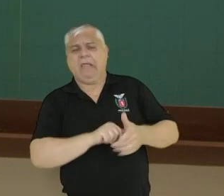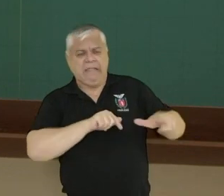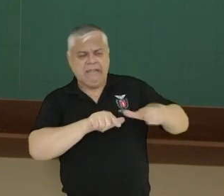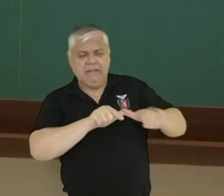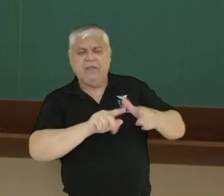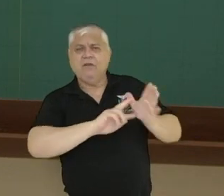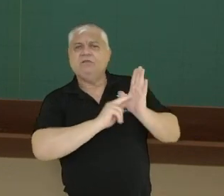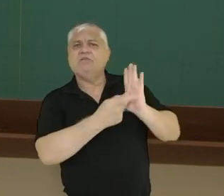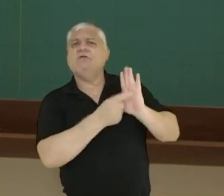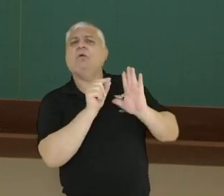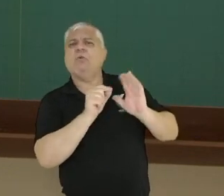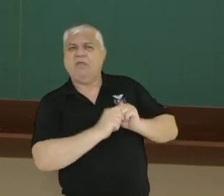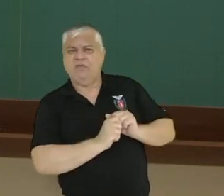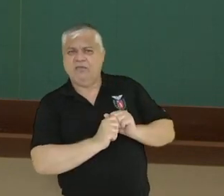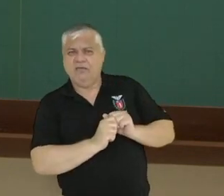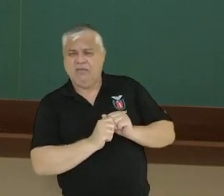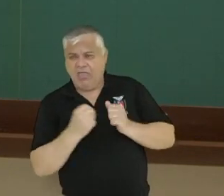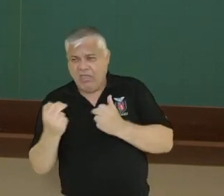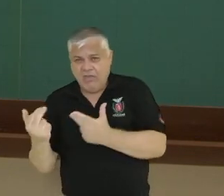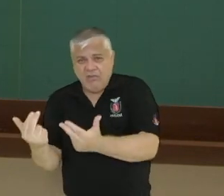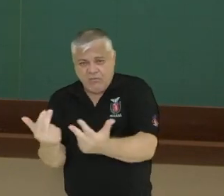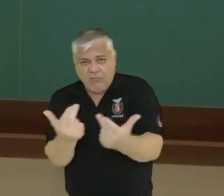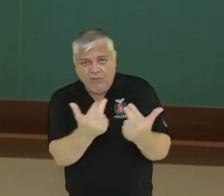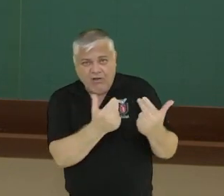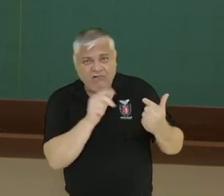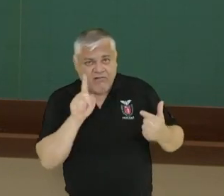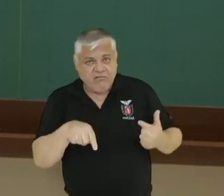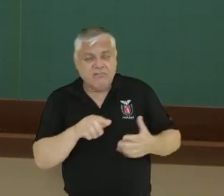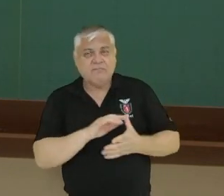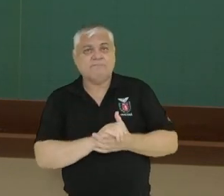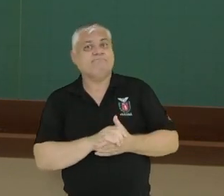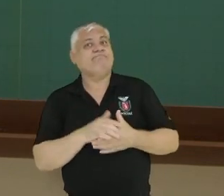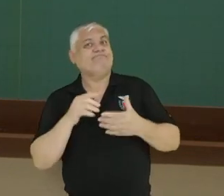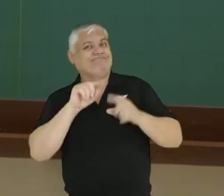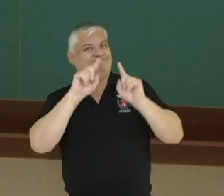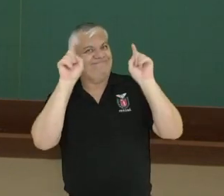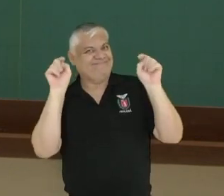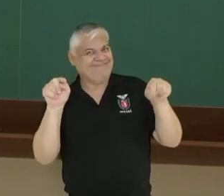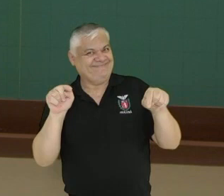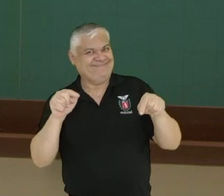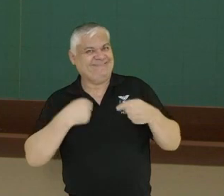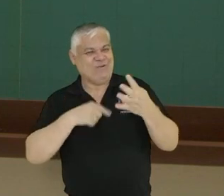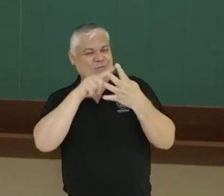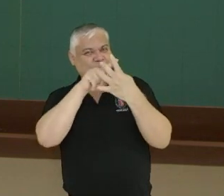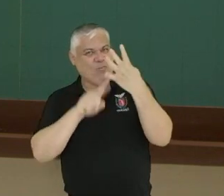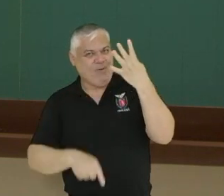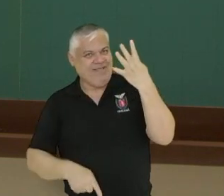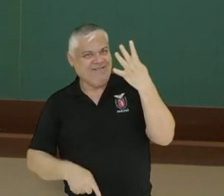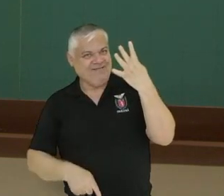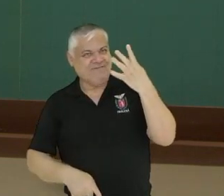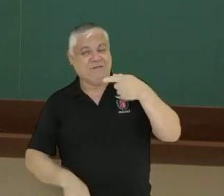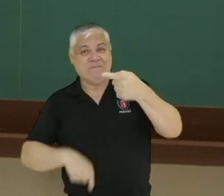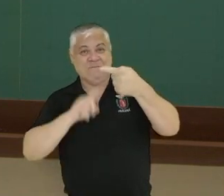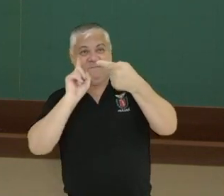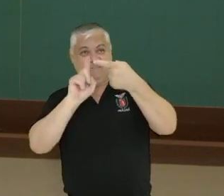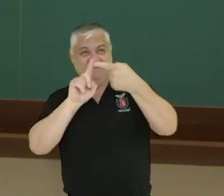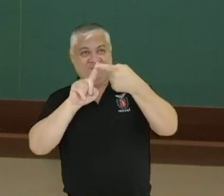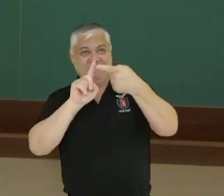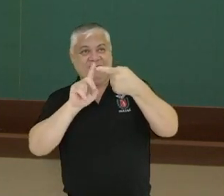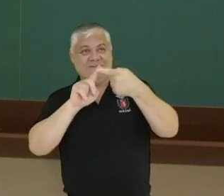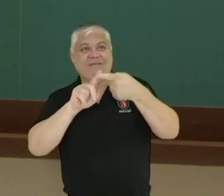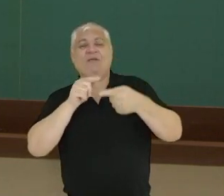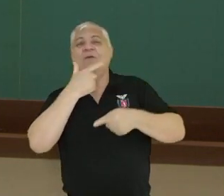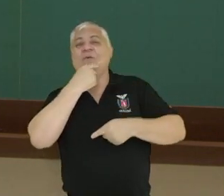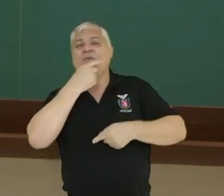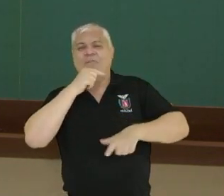é semelhante nas diferentes sociedades. Então nós temos 4 imagens. A primeira delas aqui nós temos o